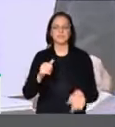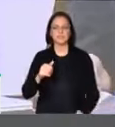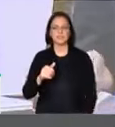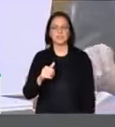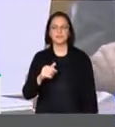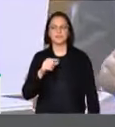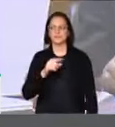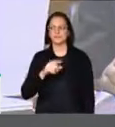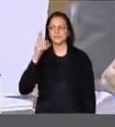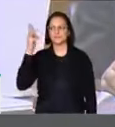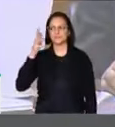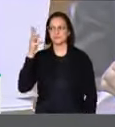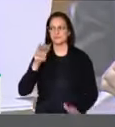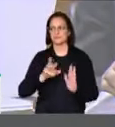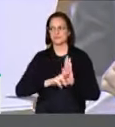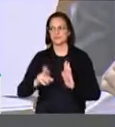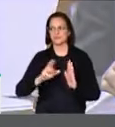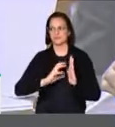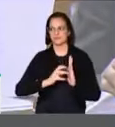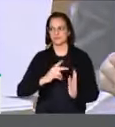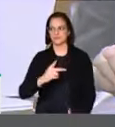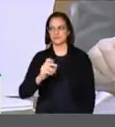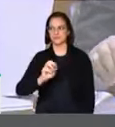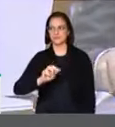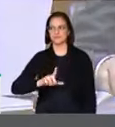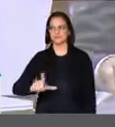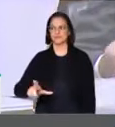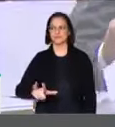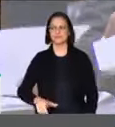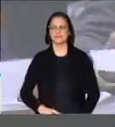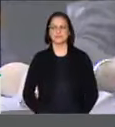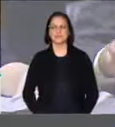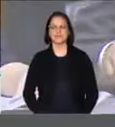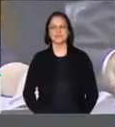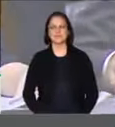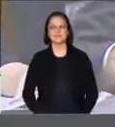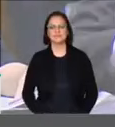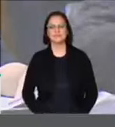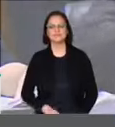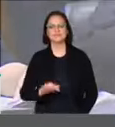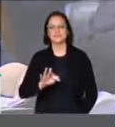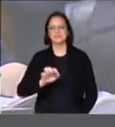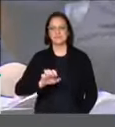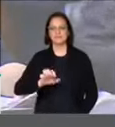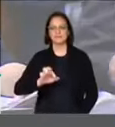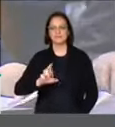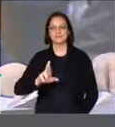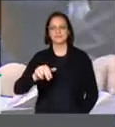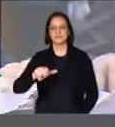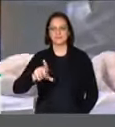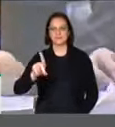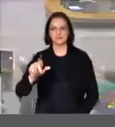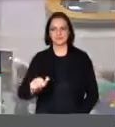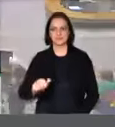nome do seu partido, do PSOL, a deputada Fernanda Melchiona.